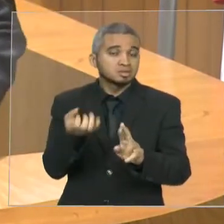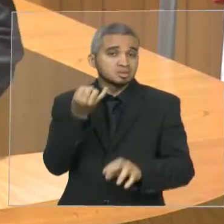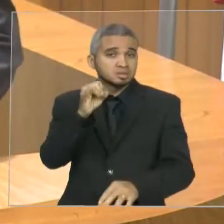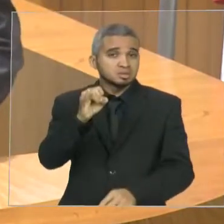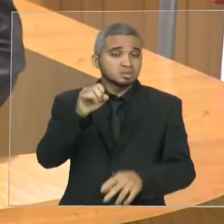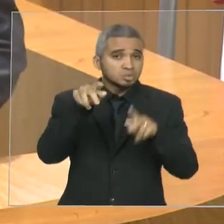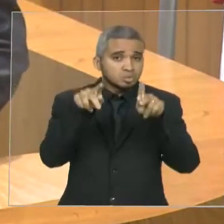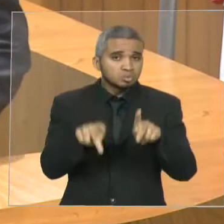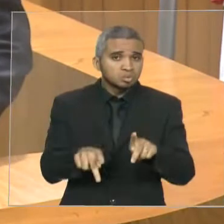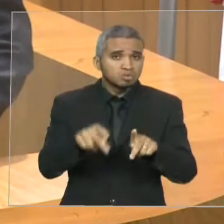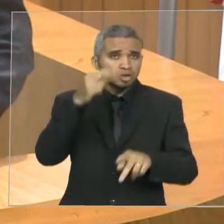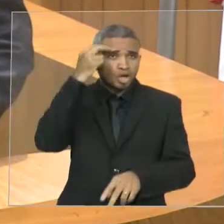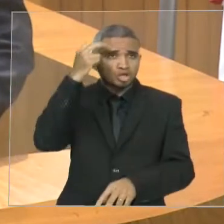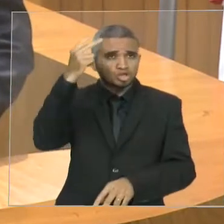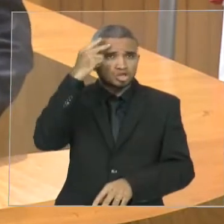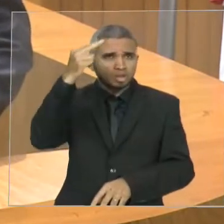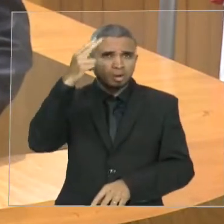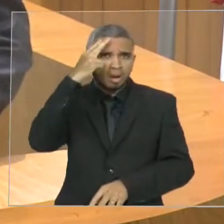história preservada,